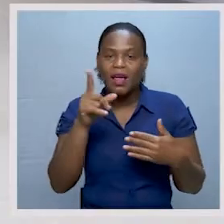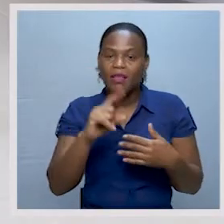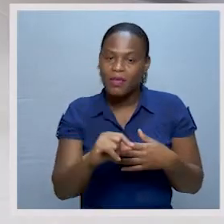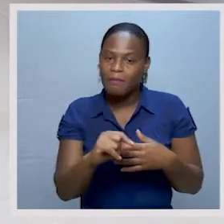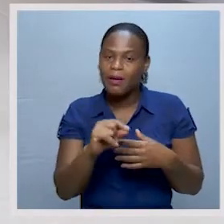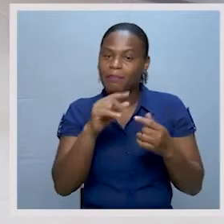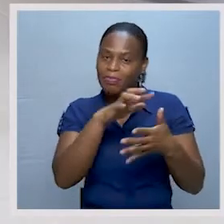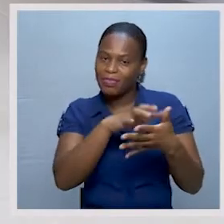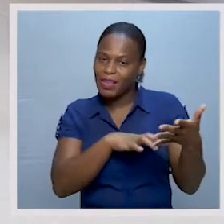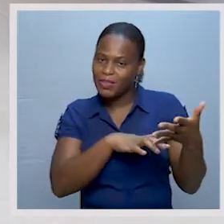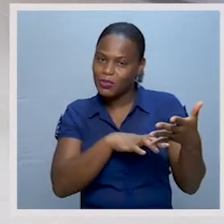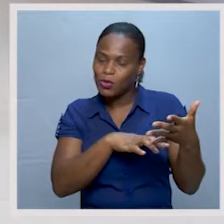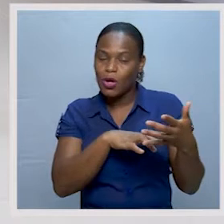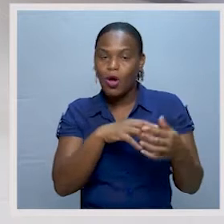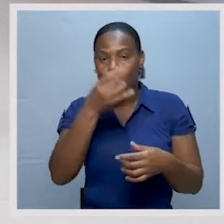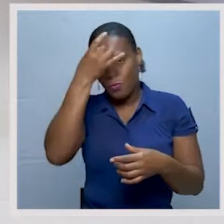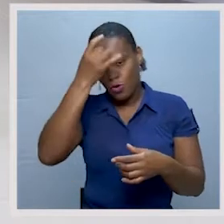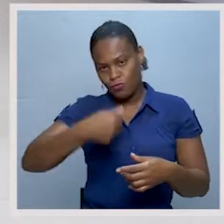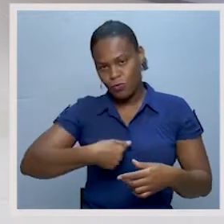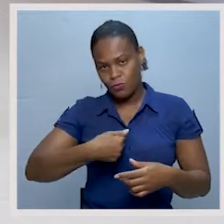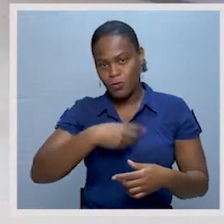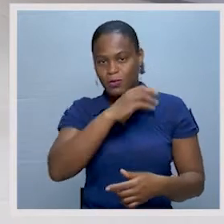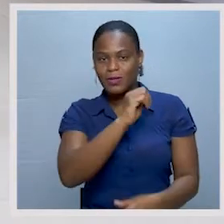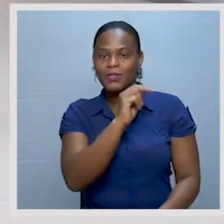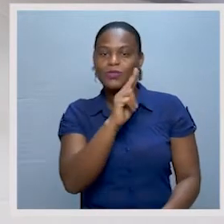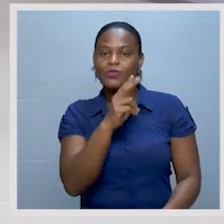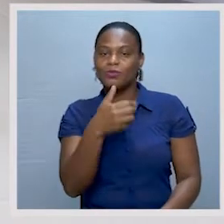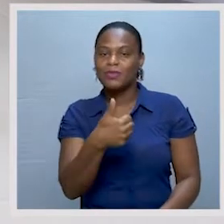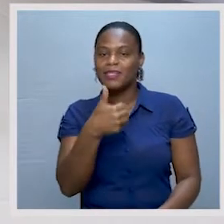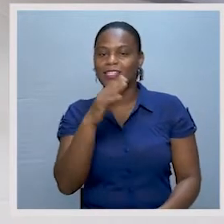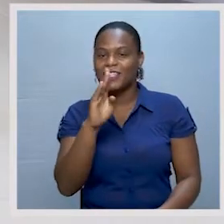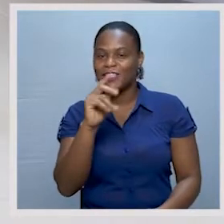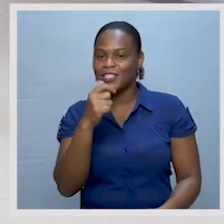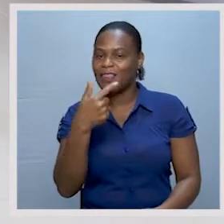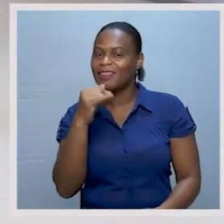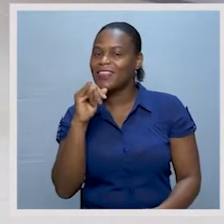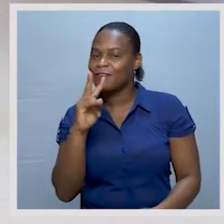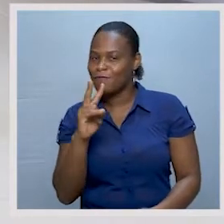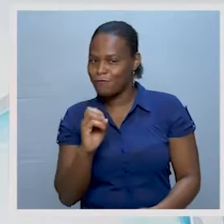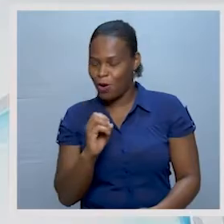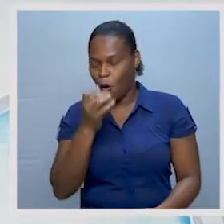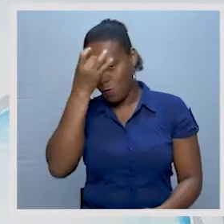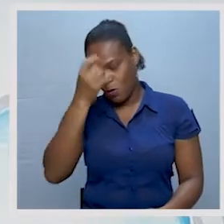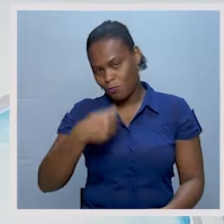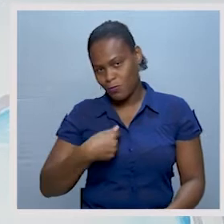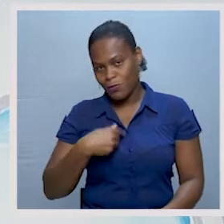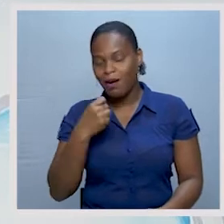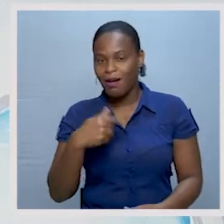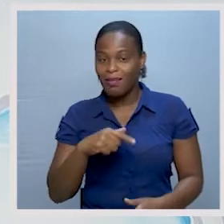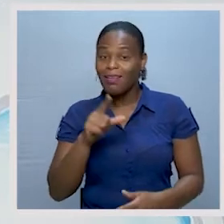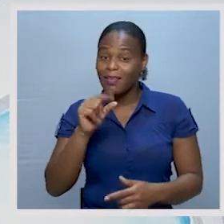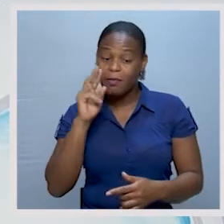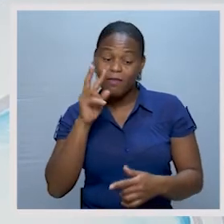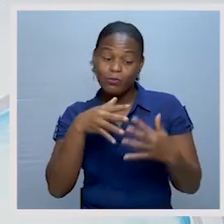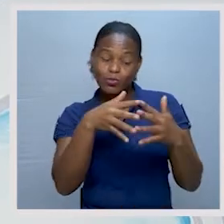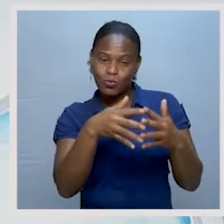também é um texto subjetivo onde vocês podem emitir a vossa opinião. Também vemos